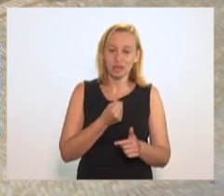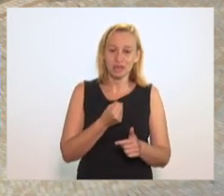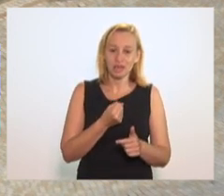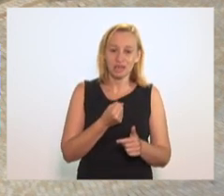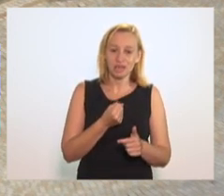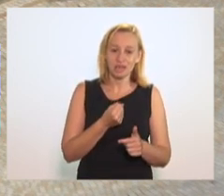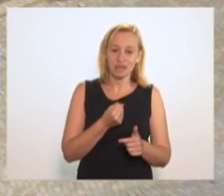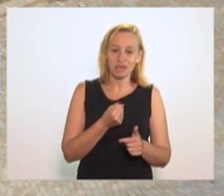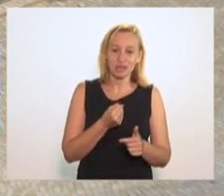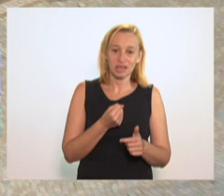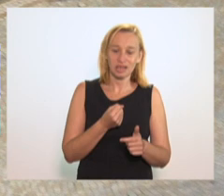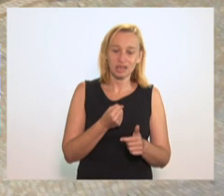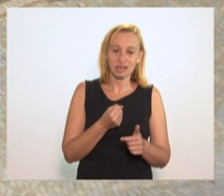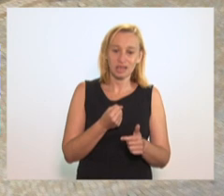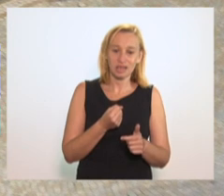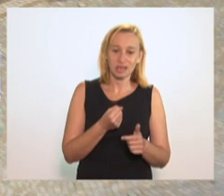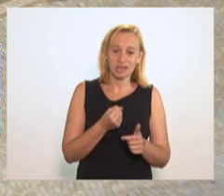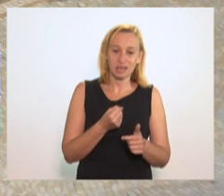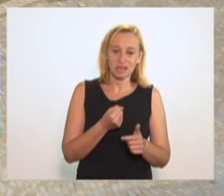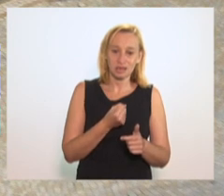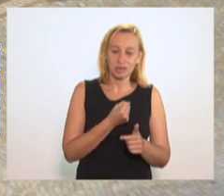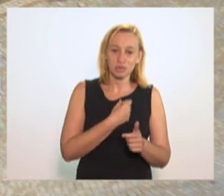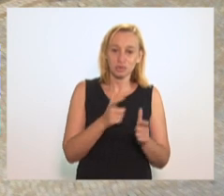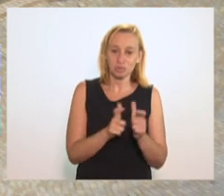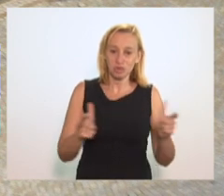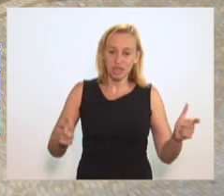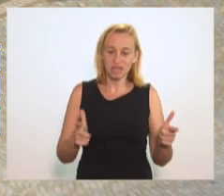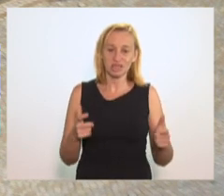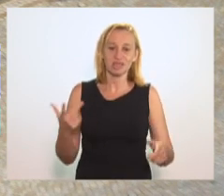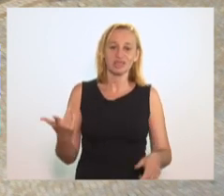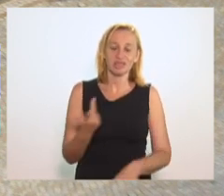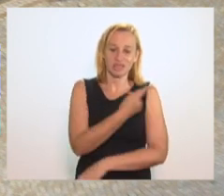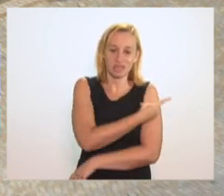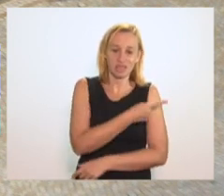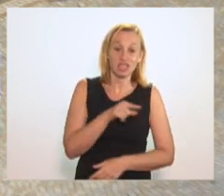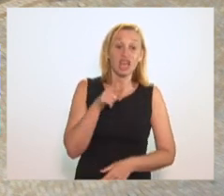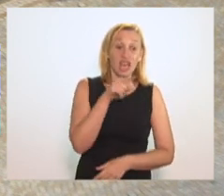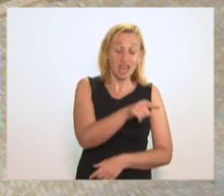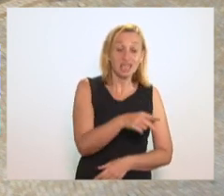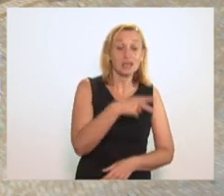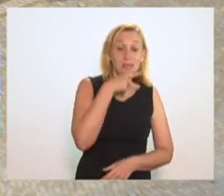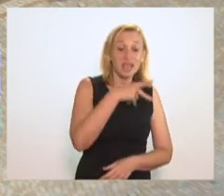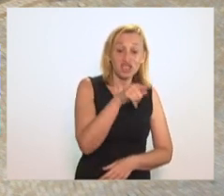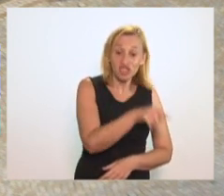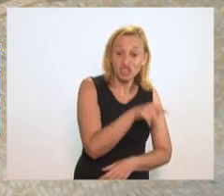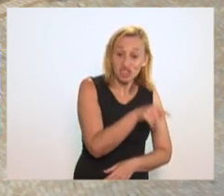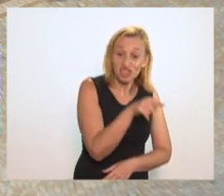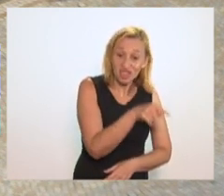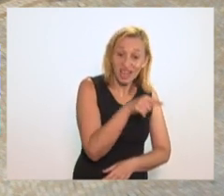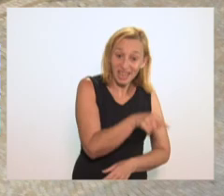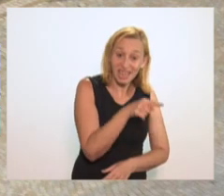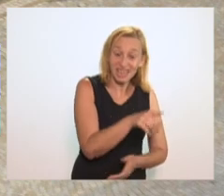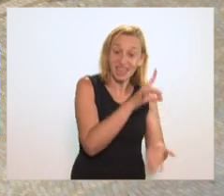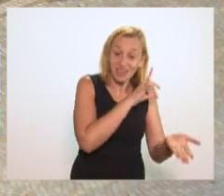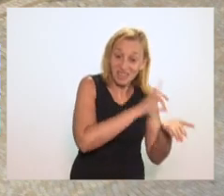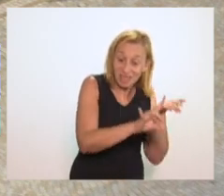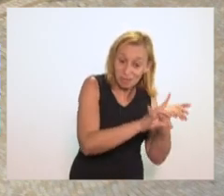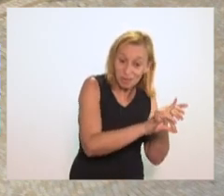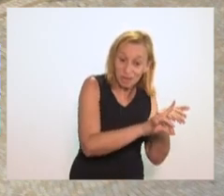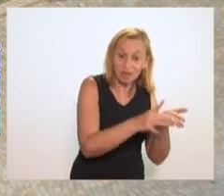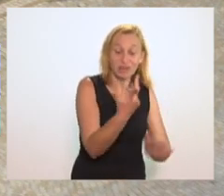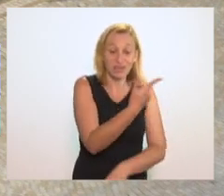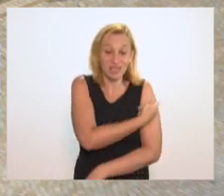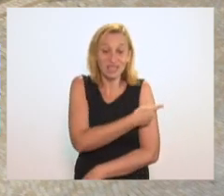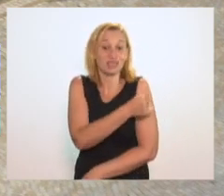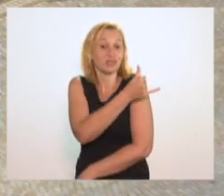de abrangência da vacinação no Brasil esse partido mesmo que está sendo inimigo da vacinação no